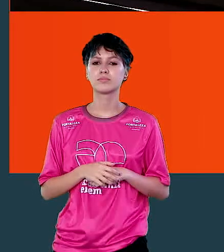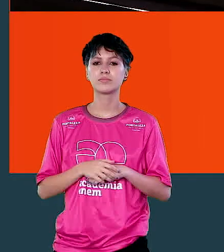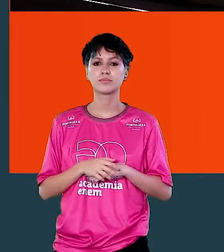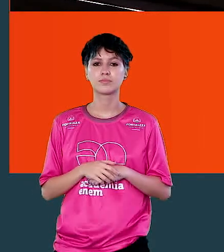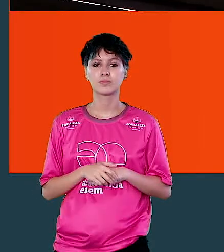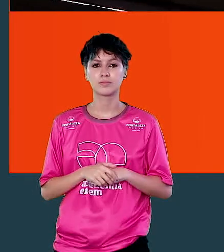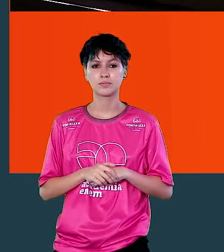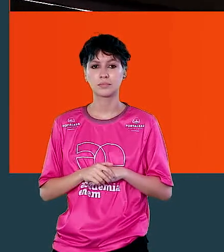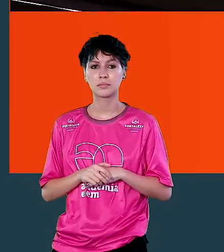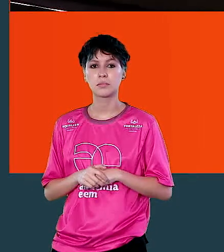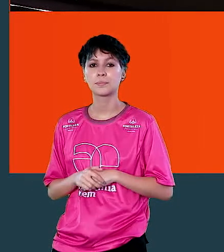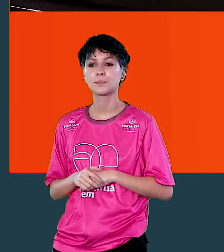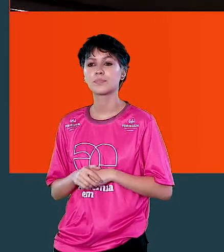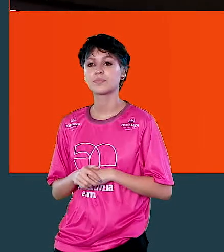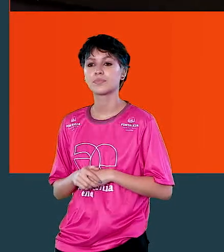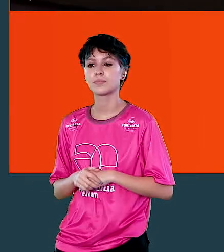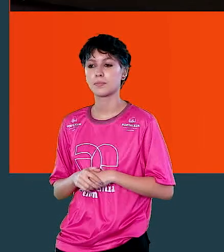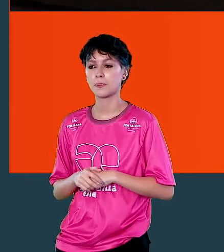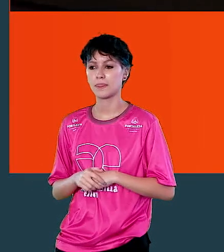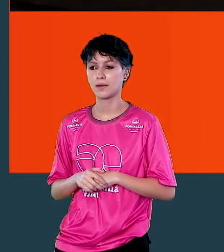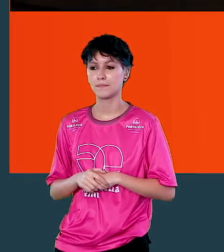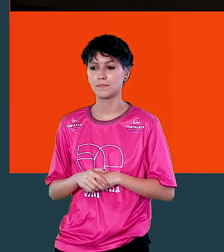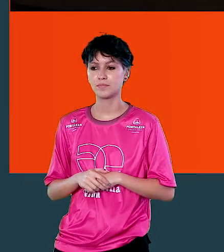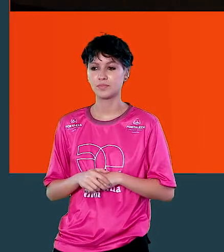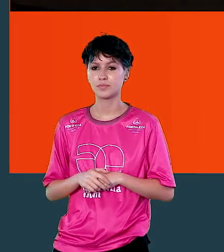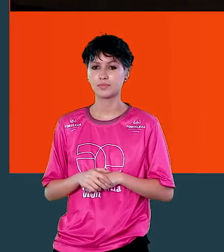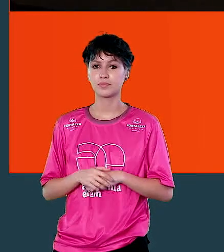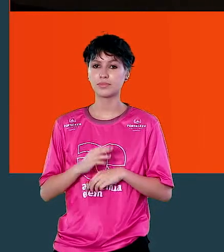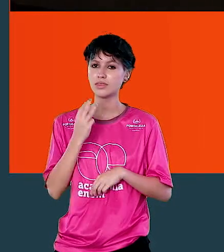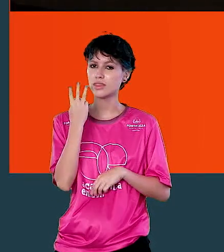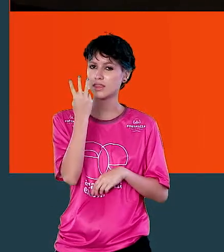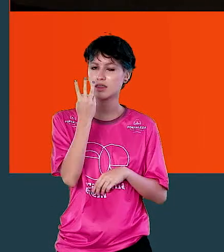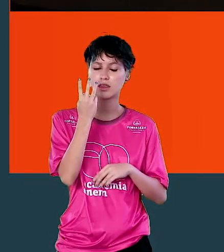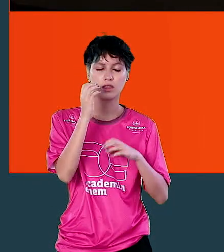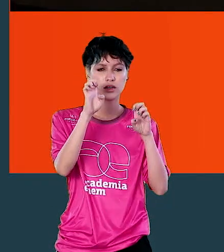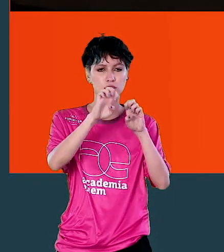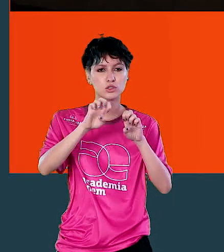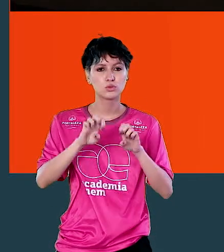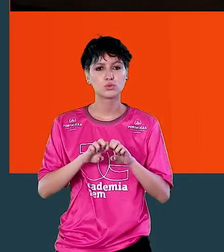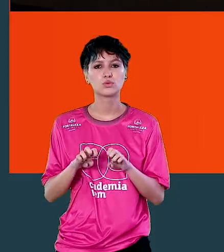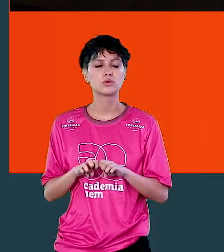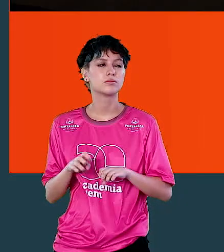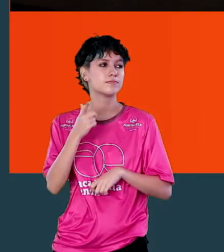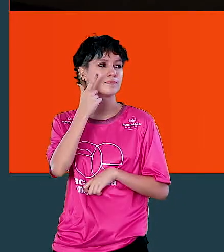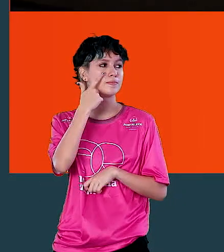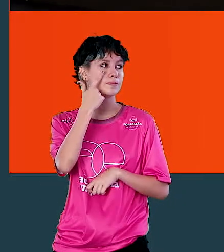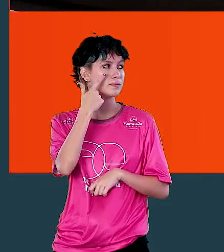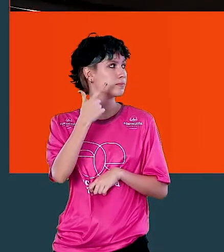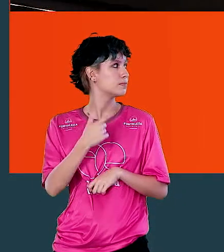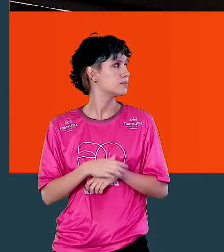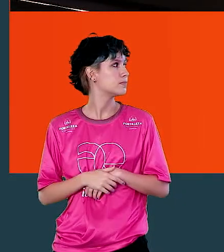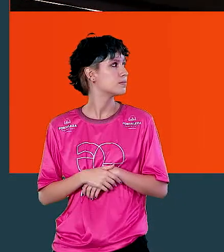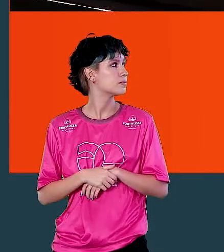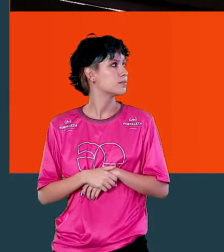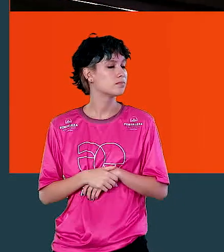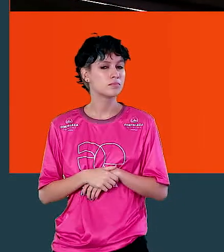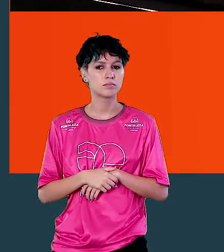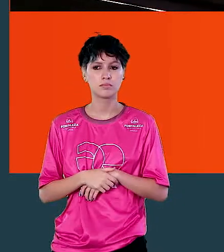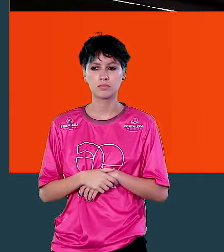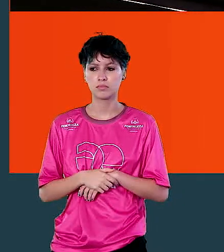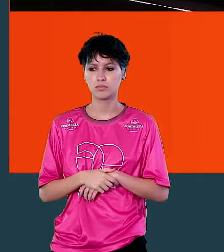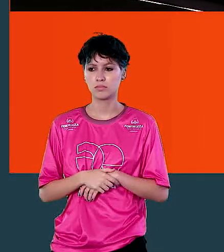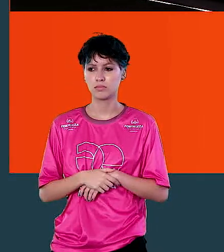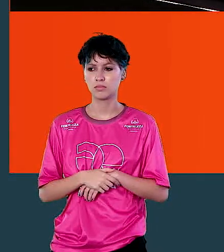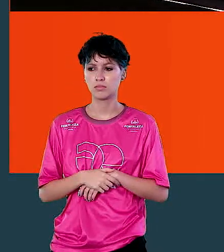Cujas estruturas estão mostradas a seguir. 3 estruturas, ó. Vem cá. Tem algum símbolo de elemento